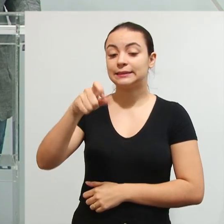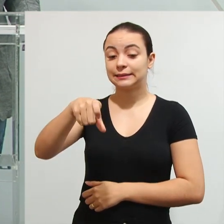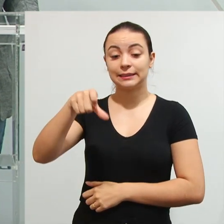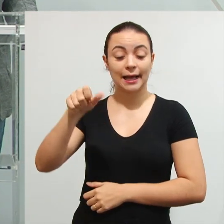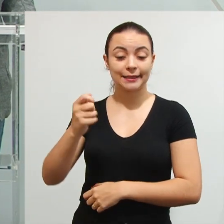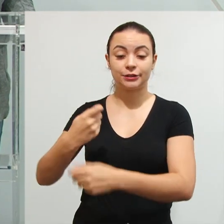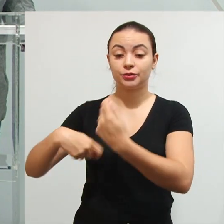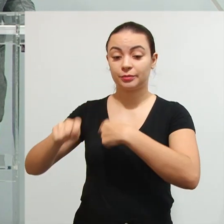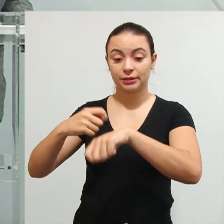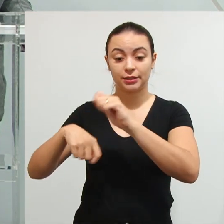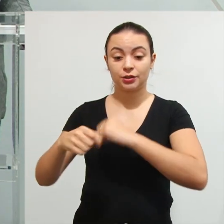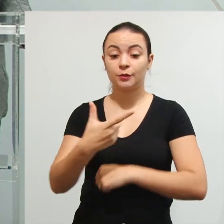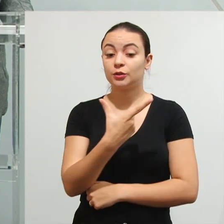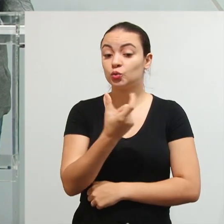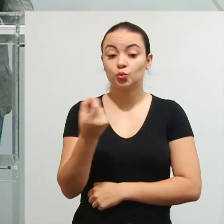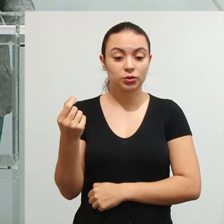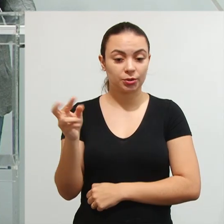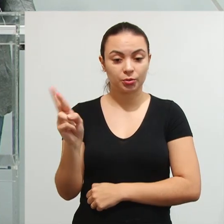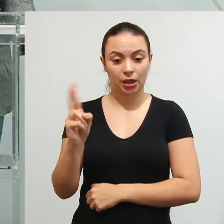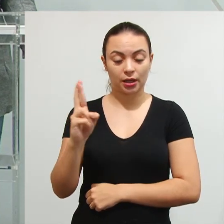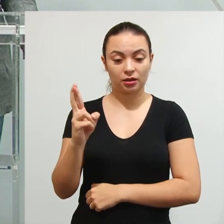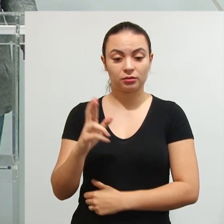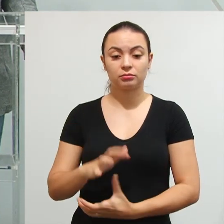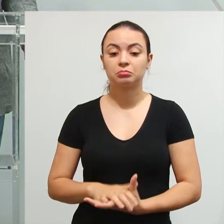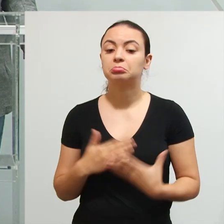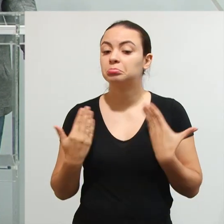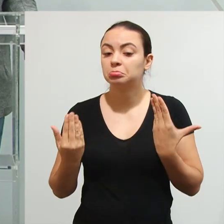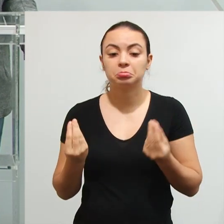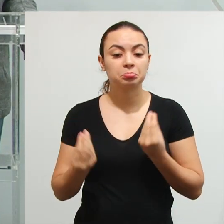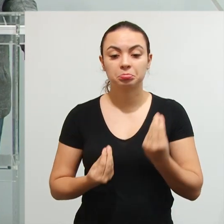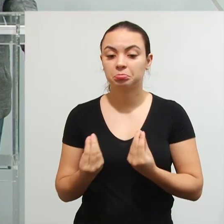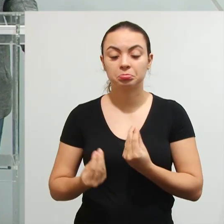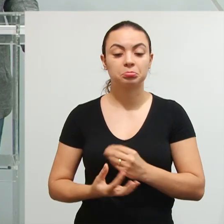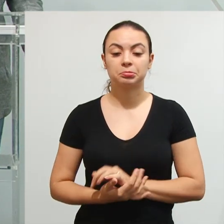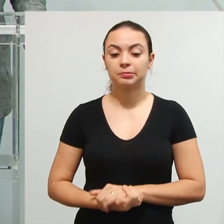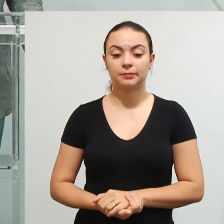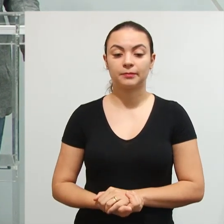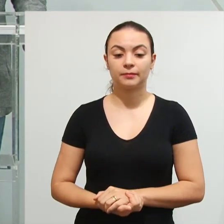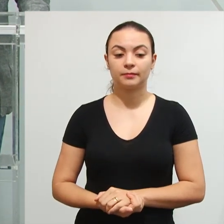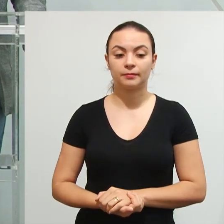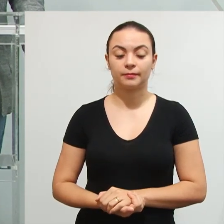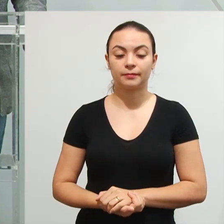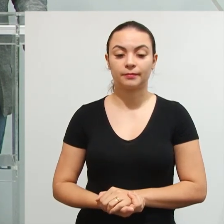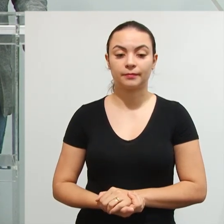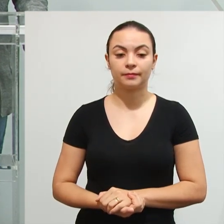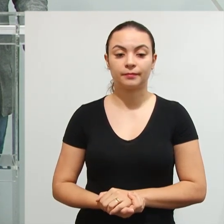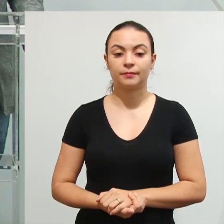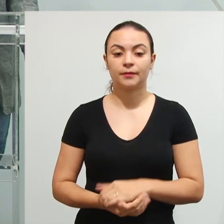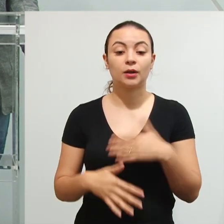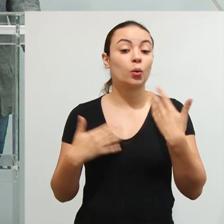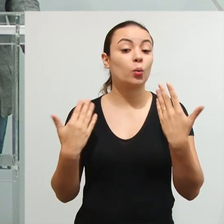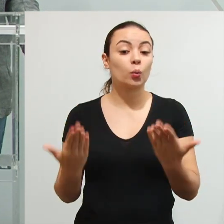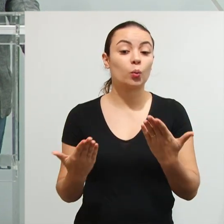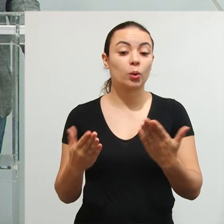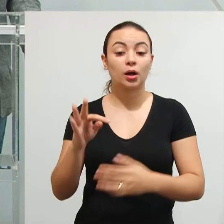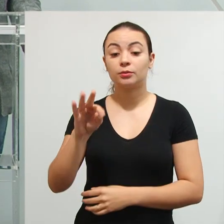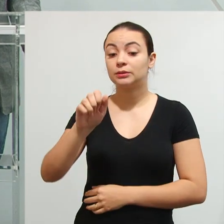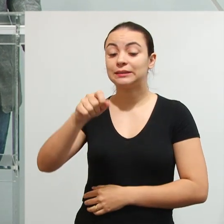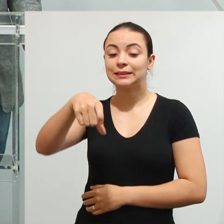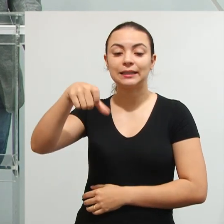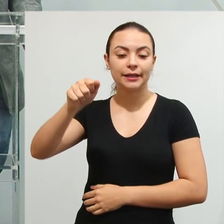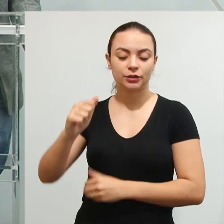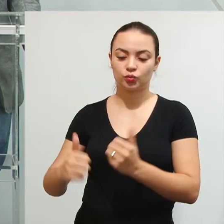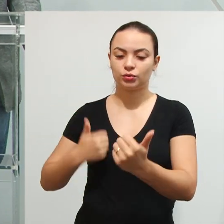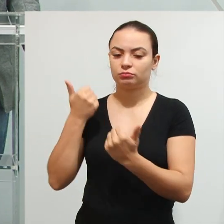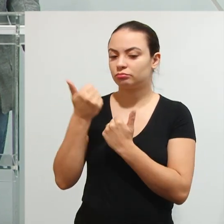Quer garantir que ela tem o mesmo pagamento final qual taxa que teria que ser substituída E aí então a gente poderia achar